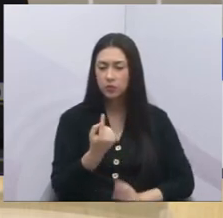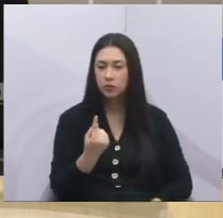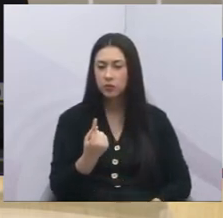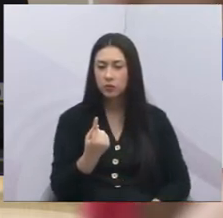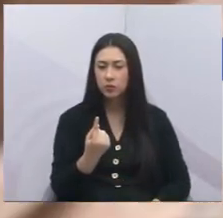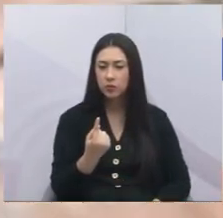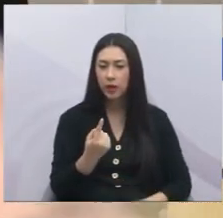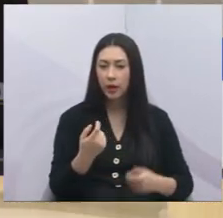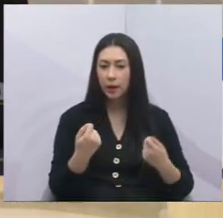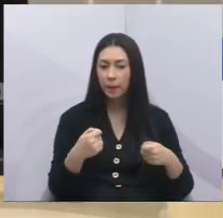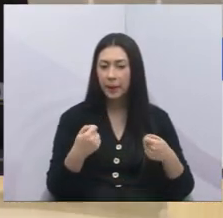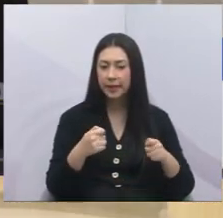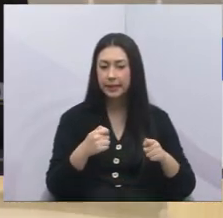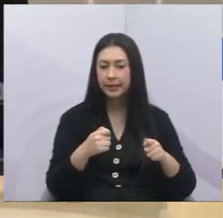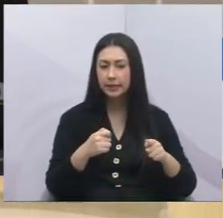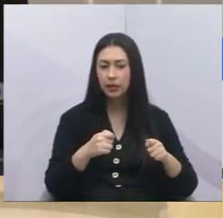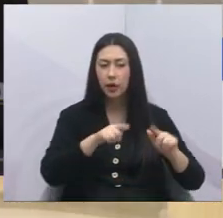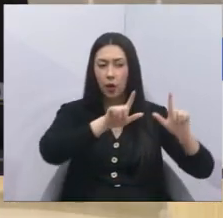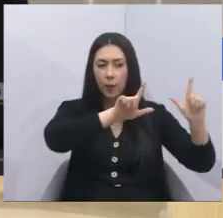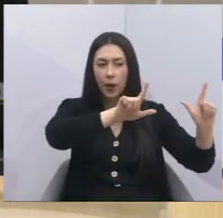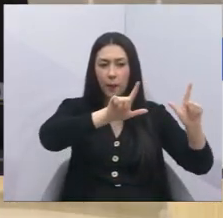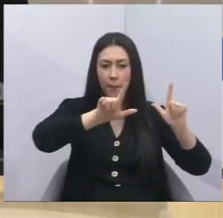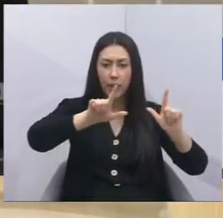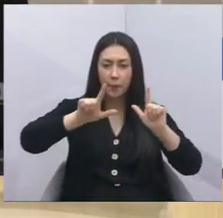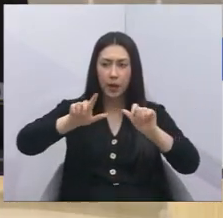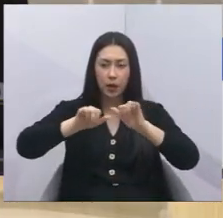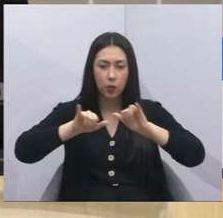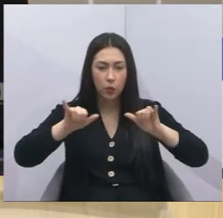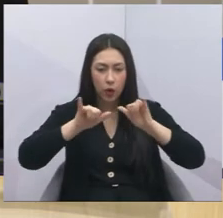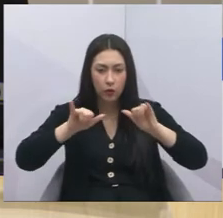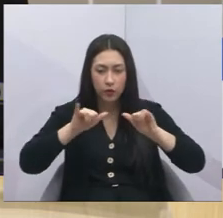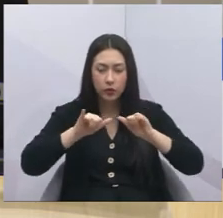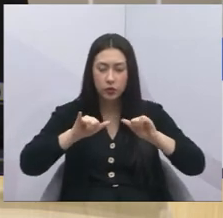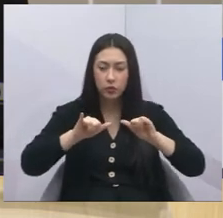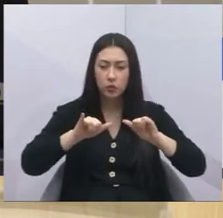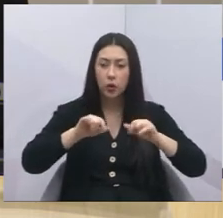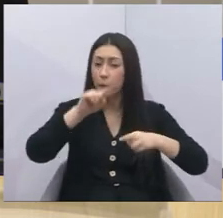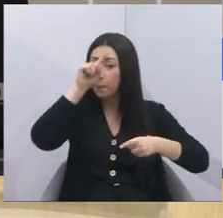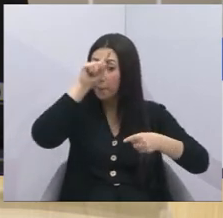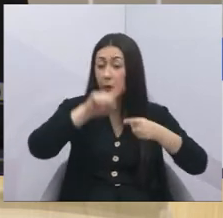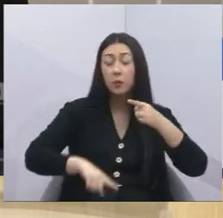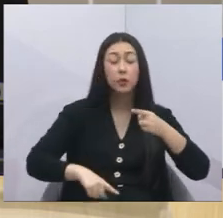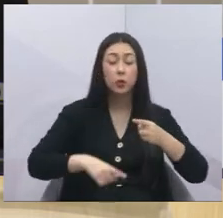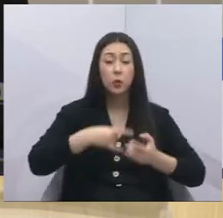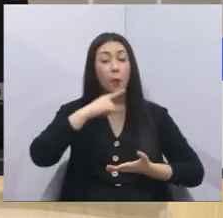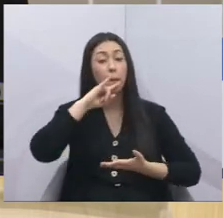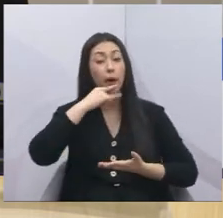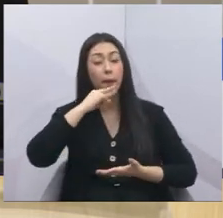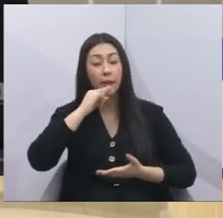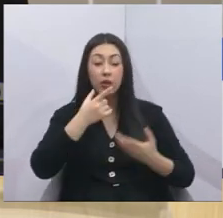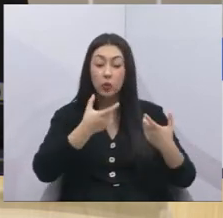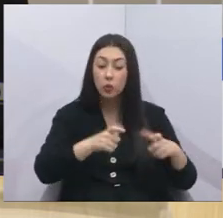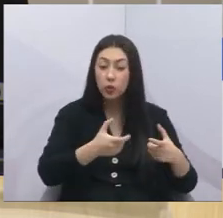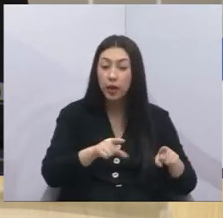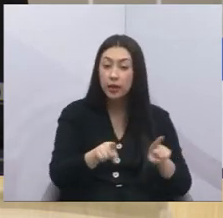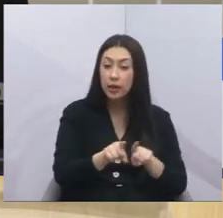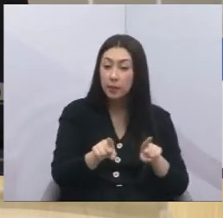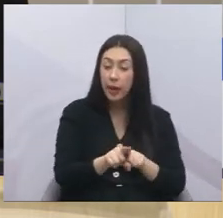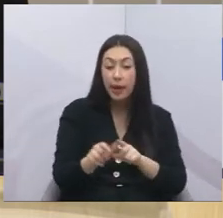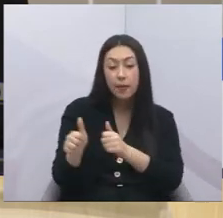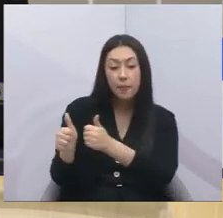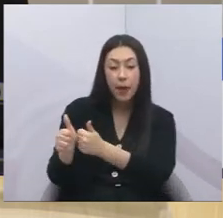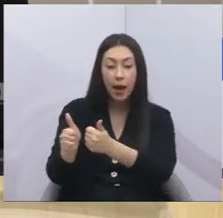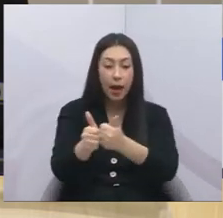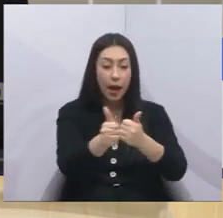aviso de fácil visualização contendo a proibição de consumo de bebidas alcoólicas no local e nas